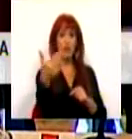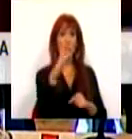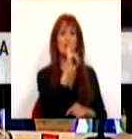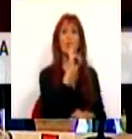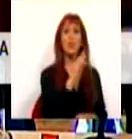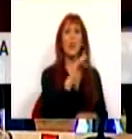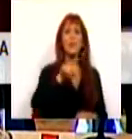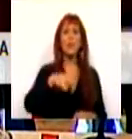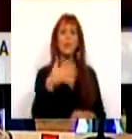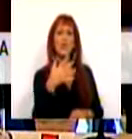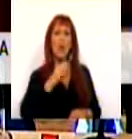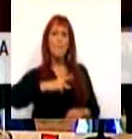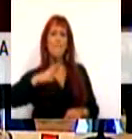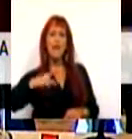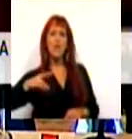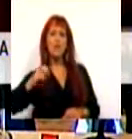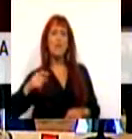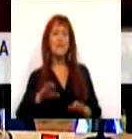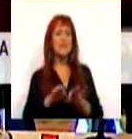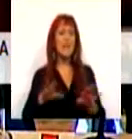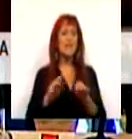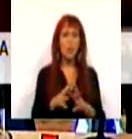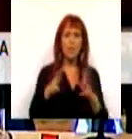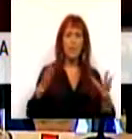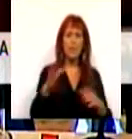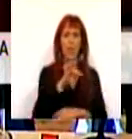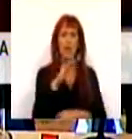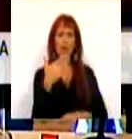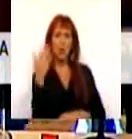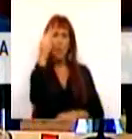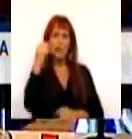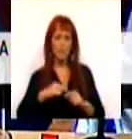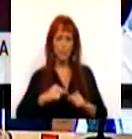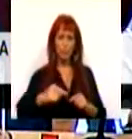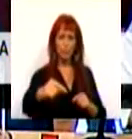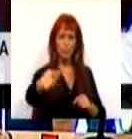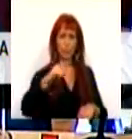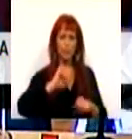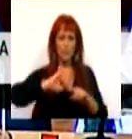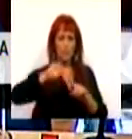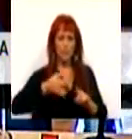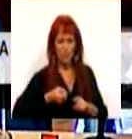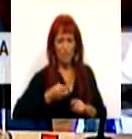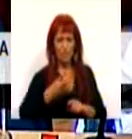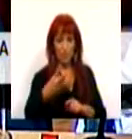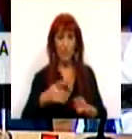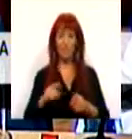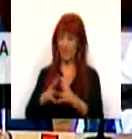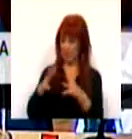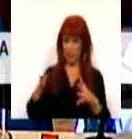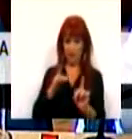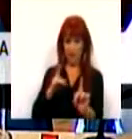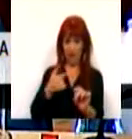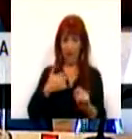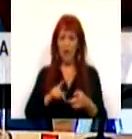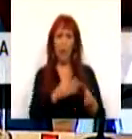64,5 milhões de euros, o que corresponde a um crescimento de 41% ao longo do ciclo plurianual. Este crescimento